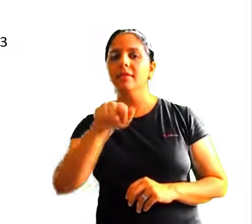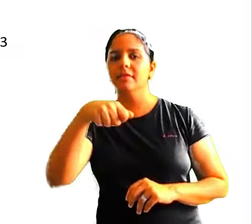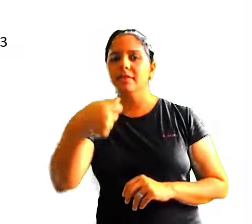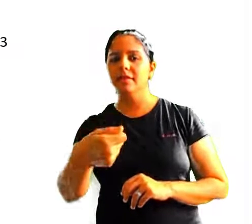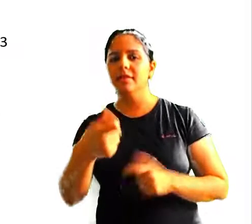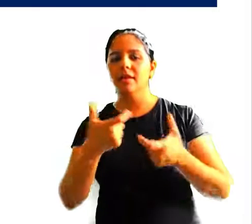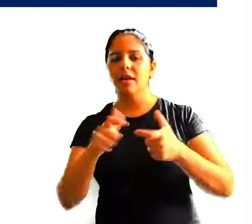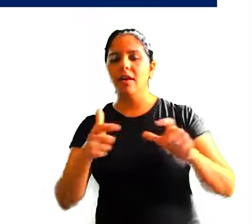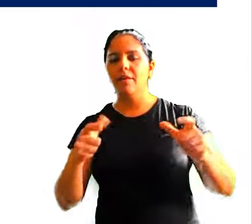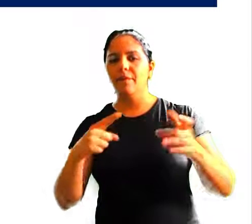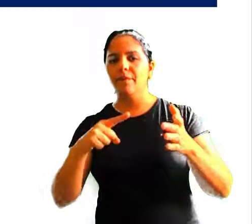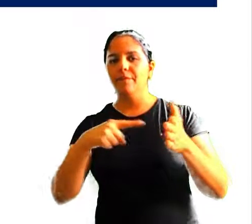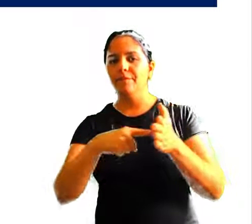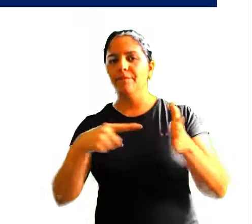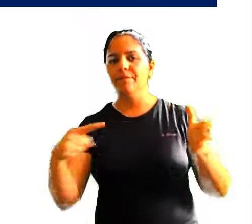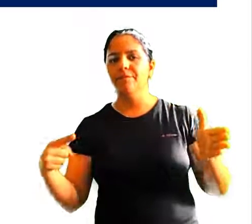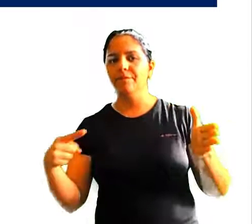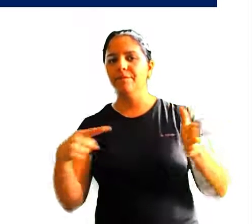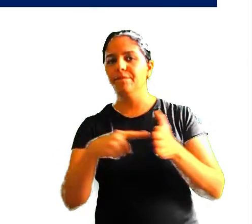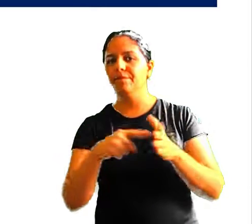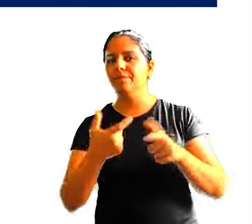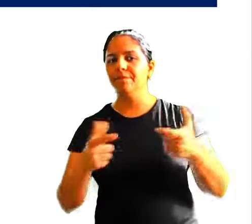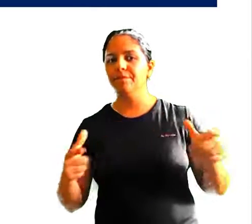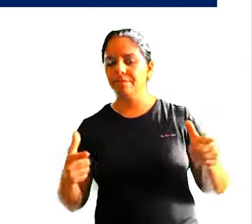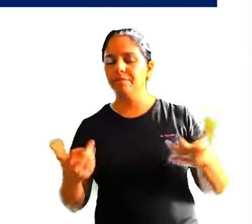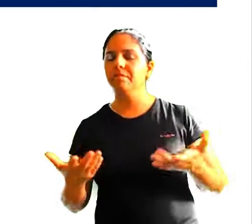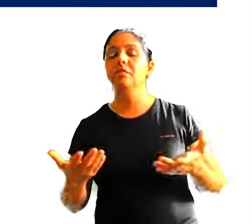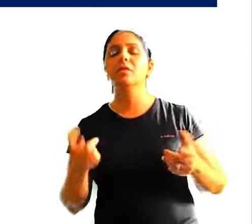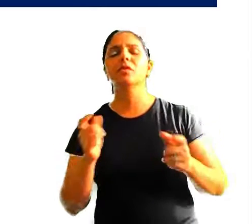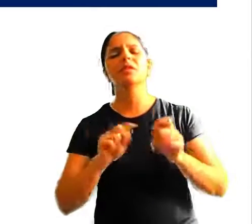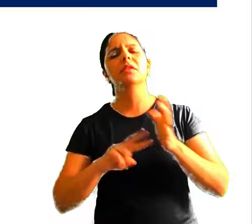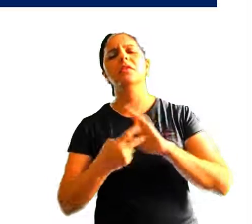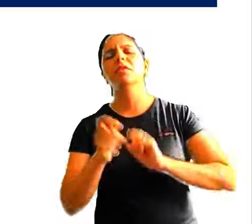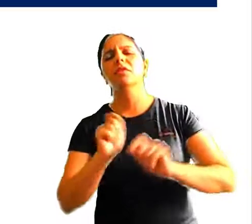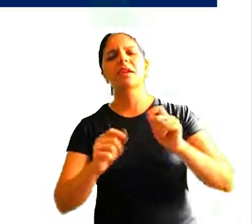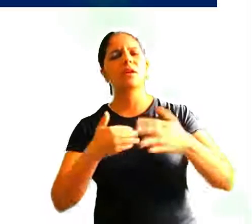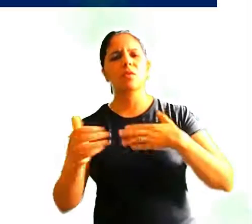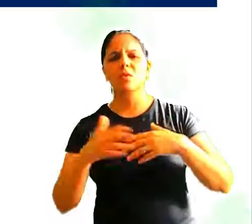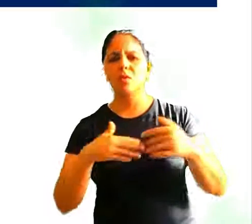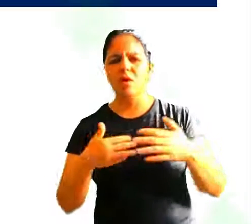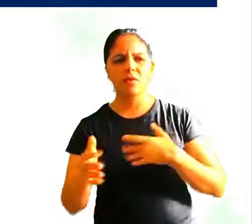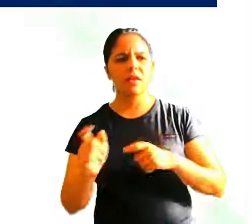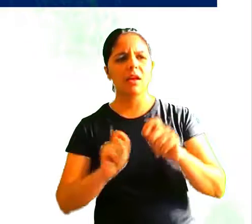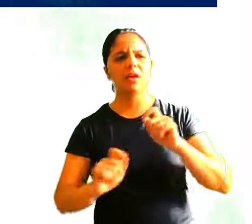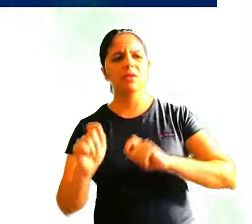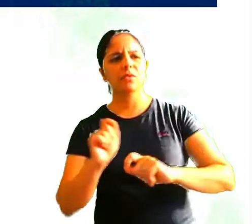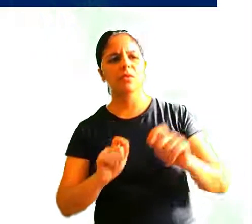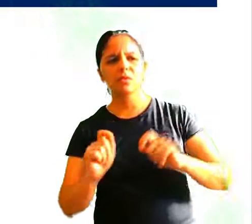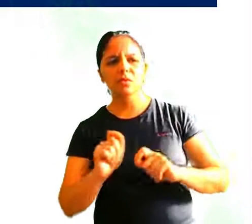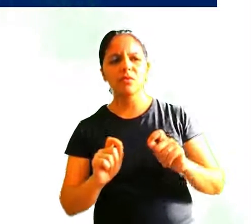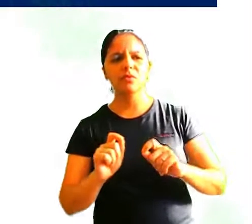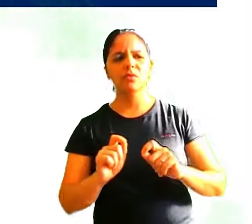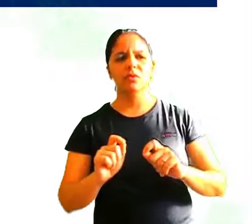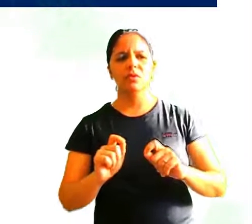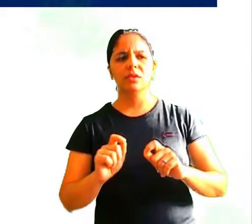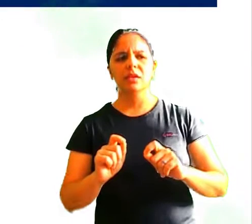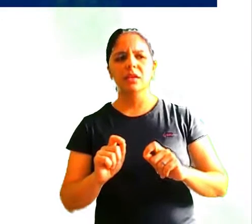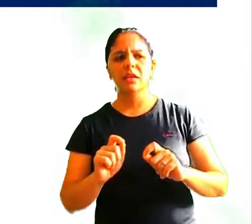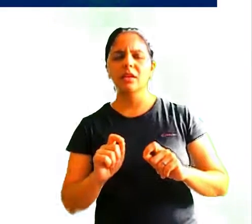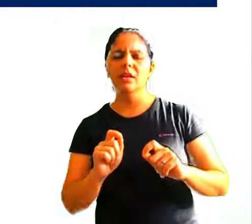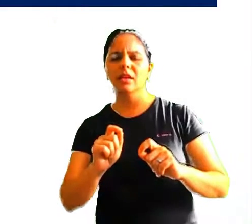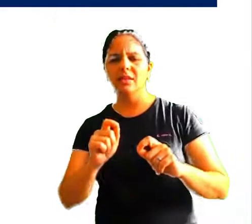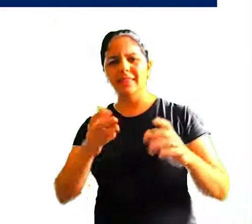Passamos então agora para a definição de malha, tá? O que seria malha? Bom, malha é qualquer